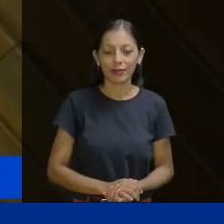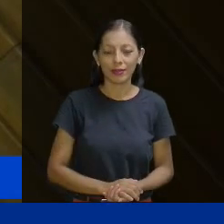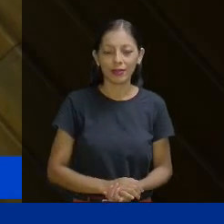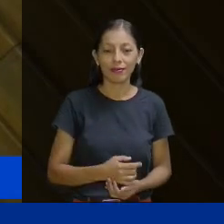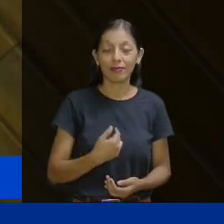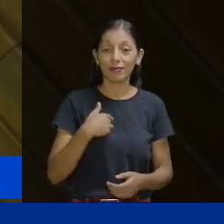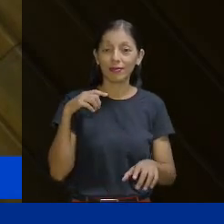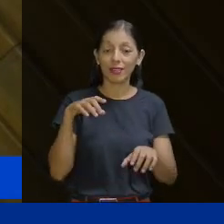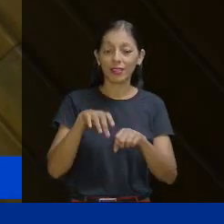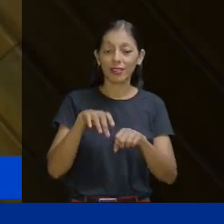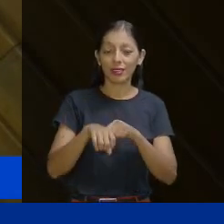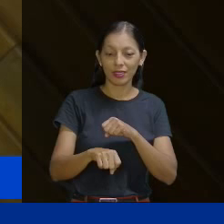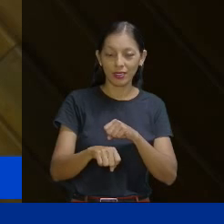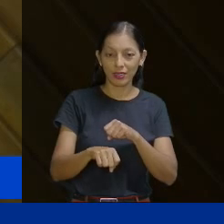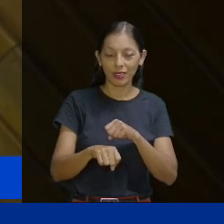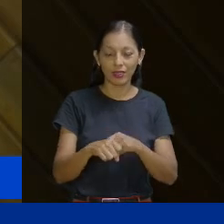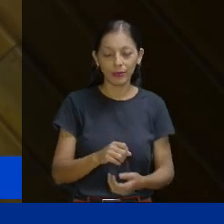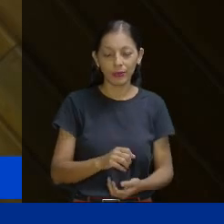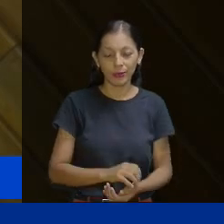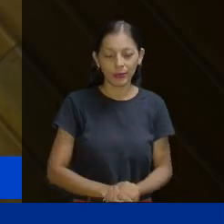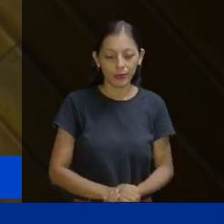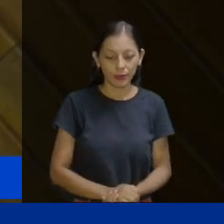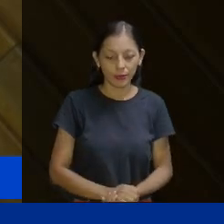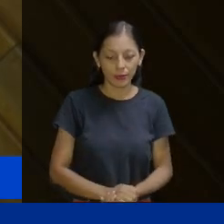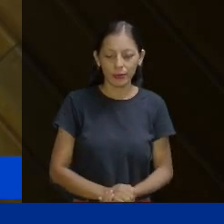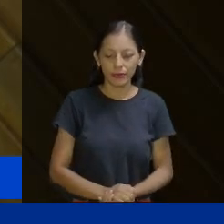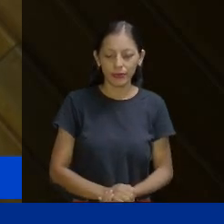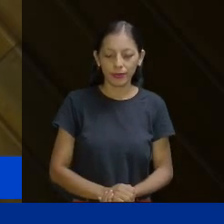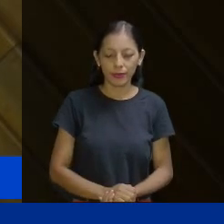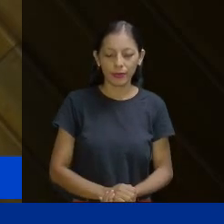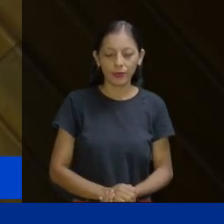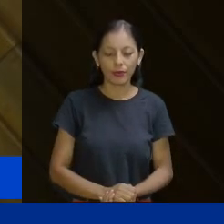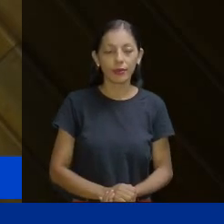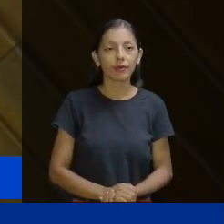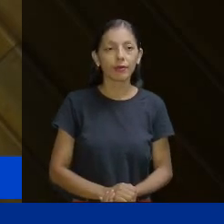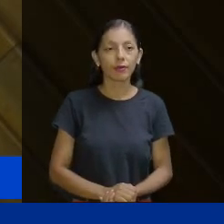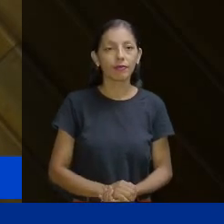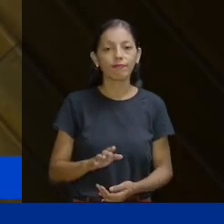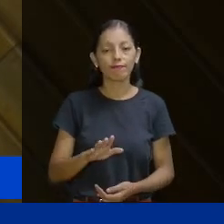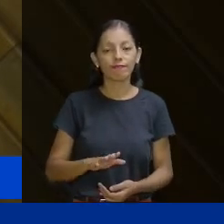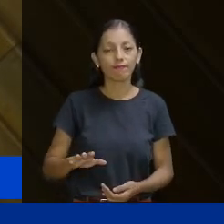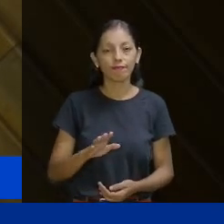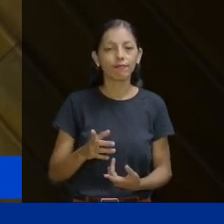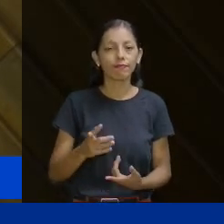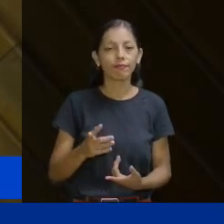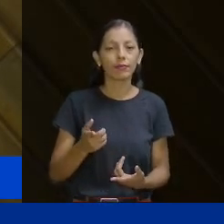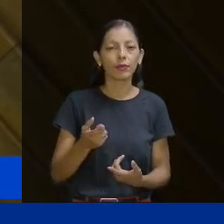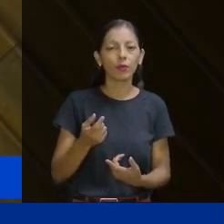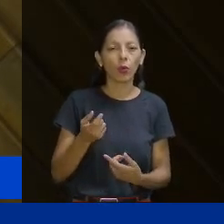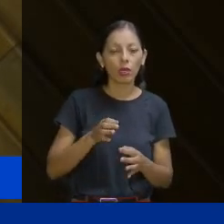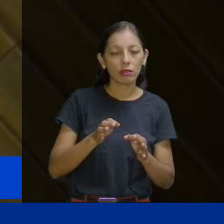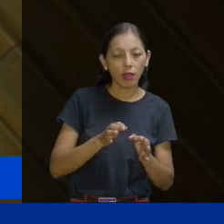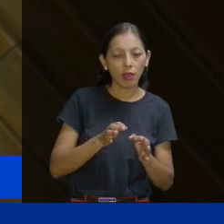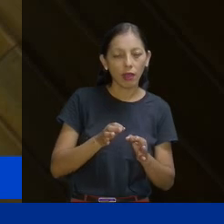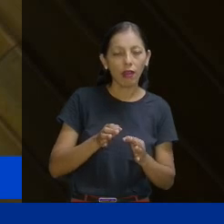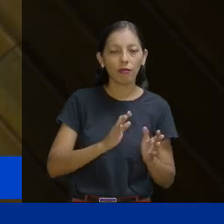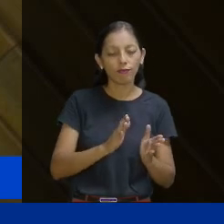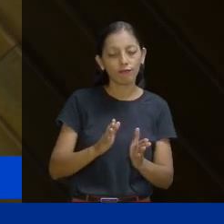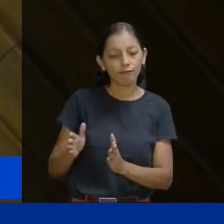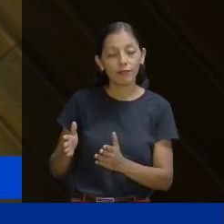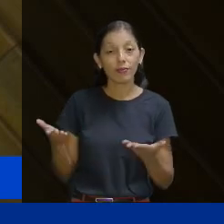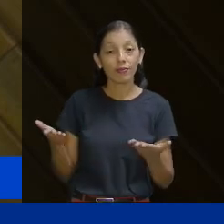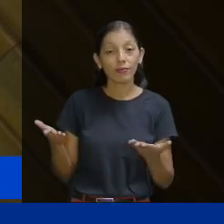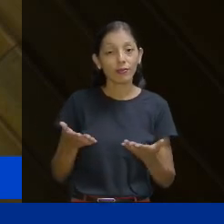minha formação no âmbito do serviço público, muito na área orçamentária,